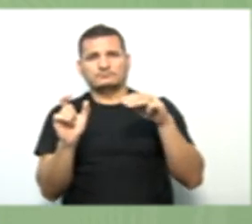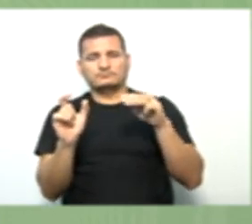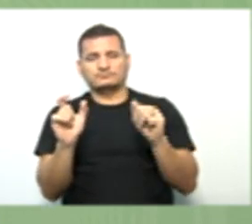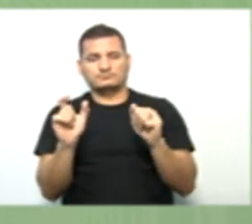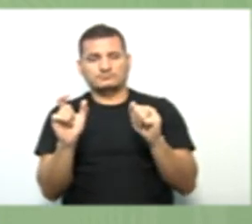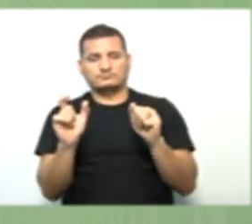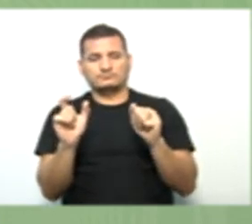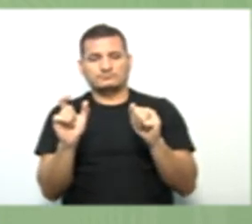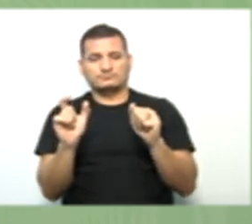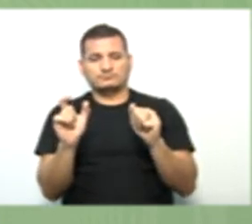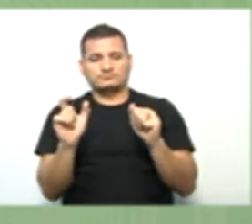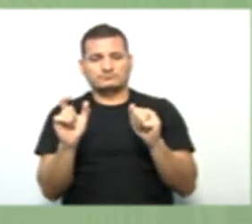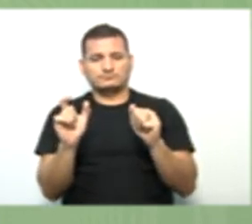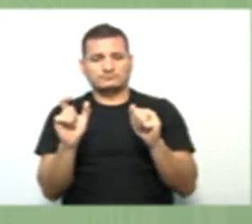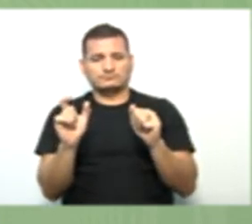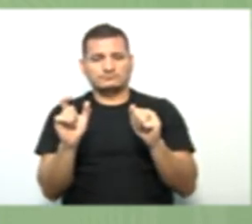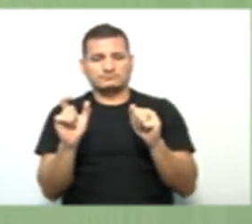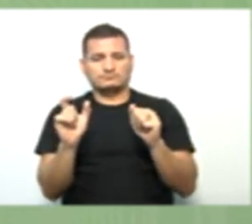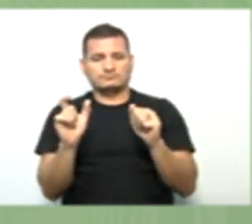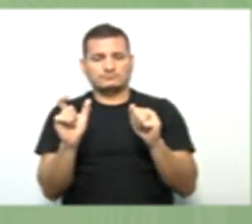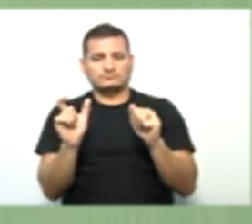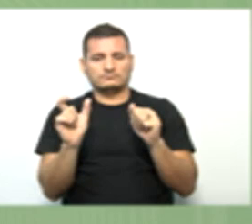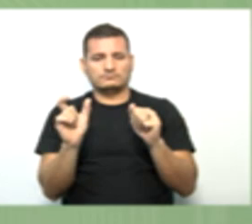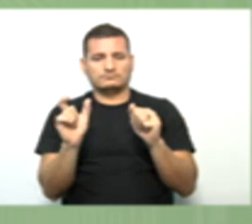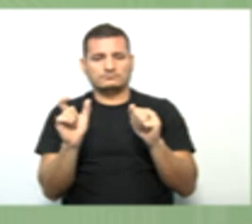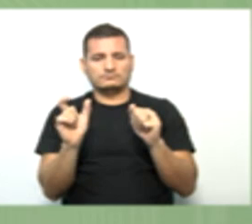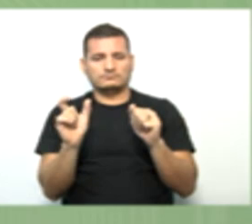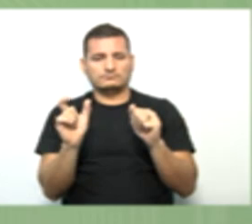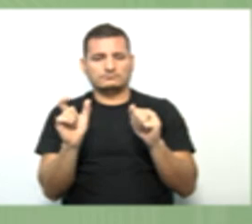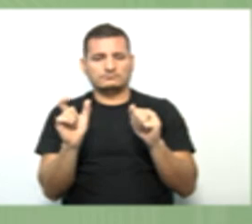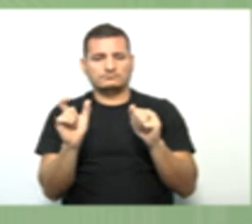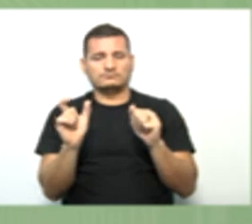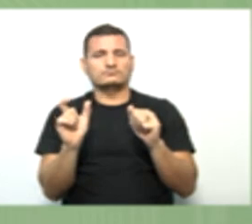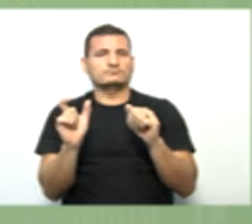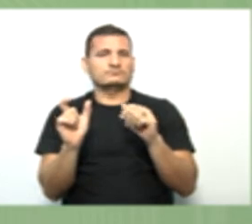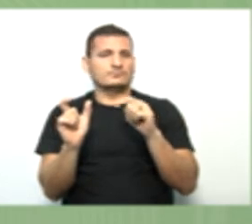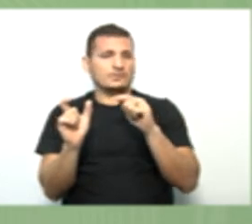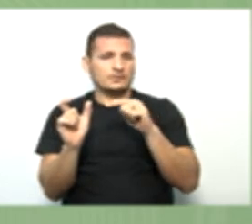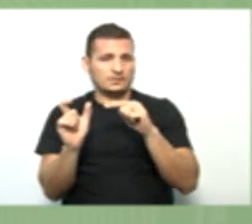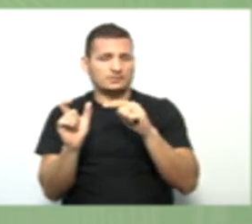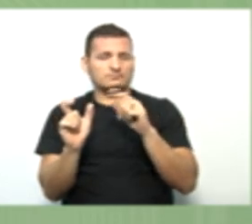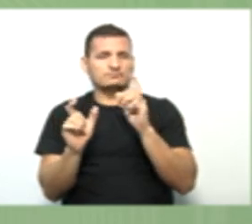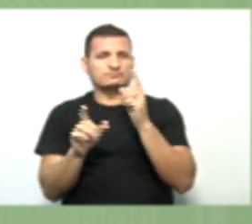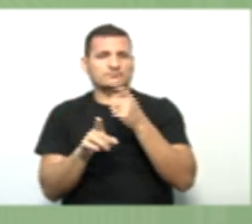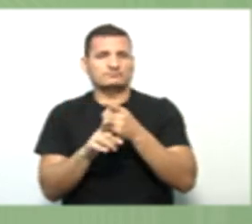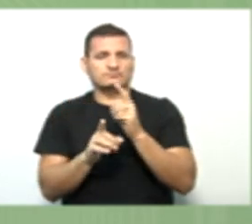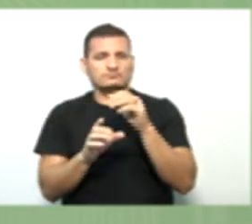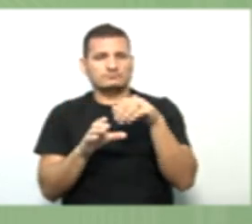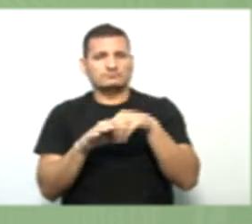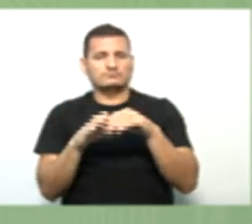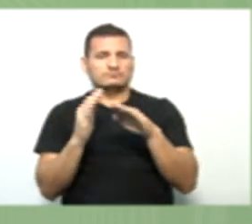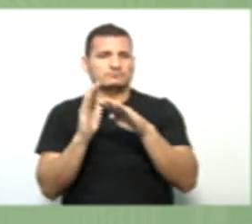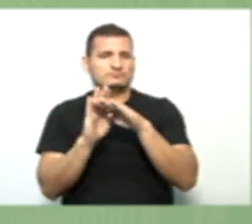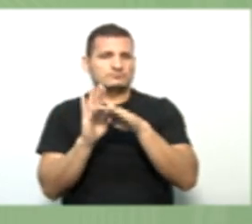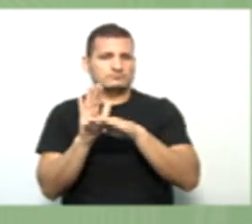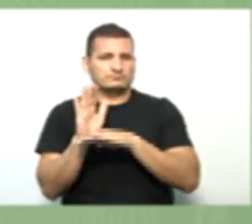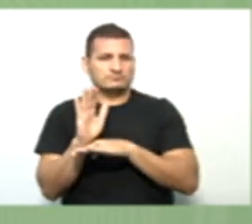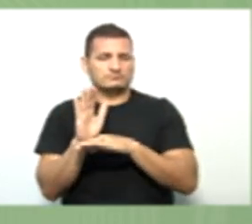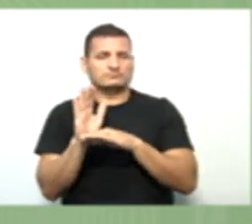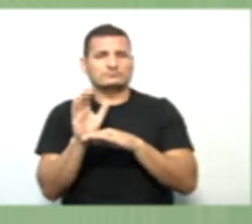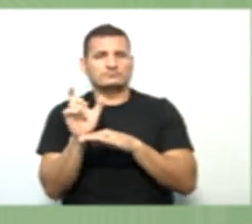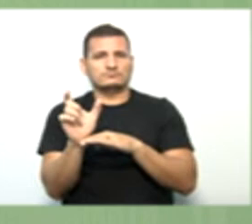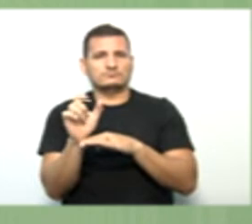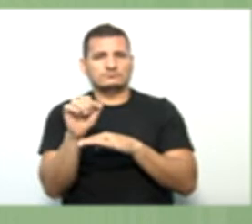programa encontra o nome de uma função, isso significa que essa função vai ser chamada. Quer dizer, ela foi definida em